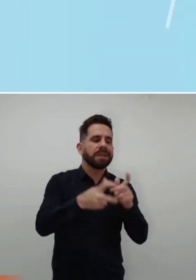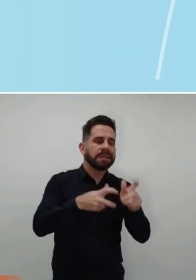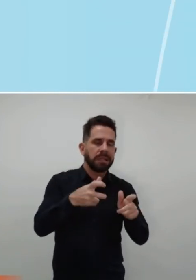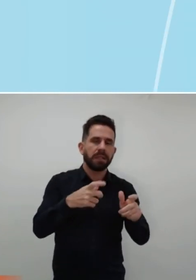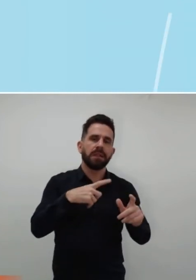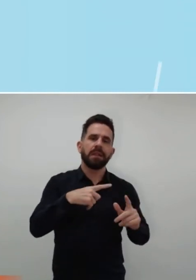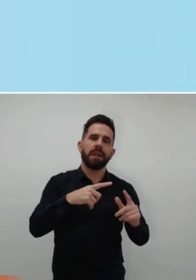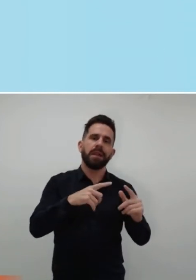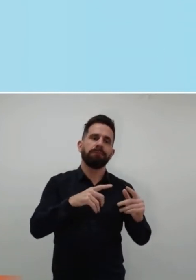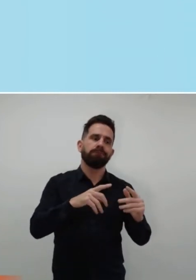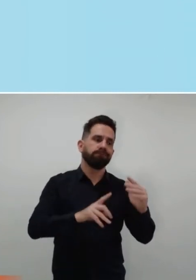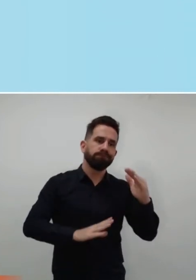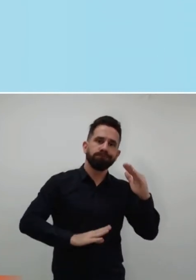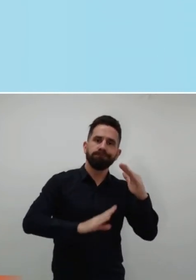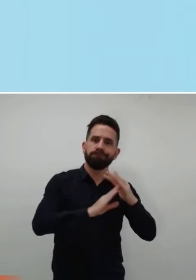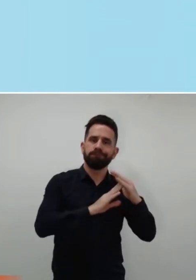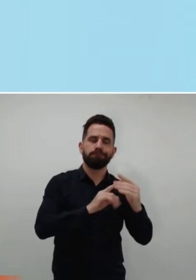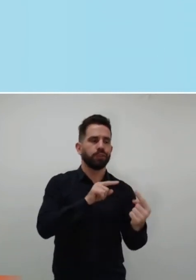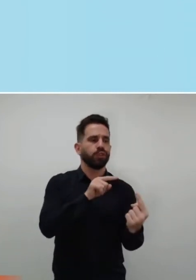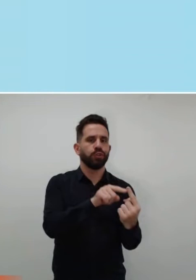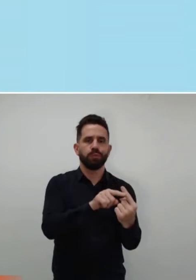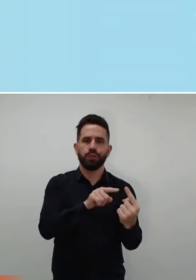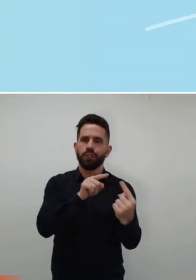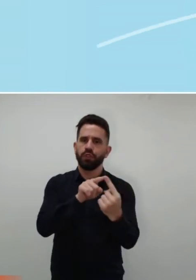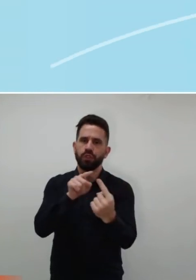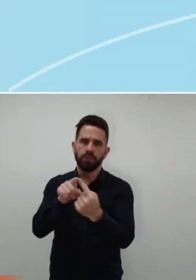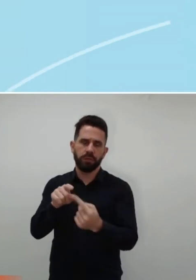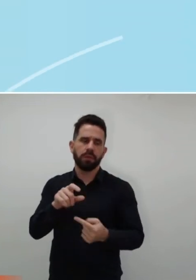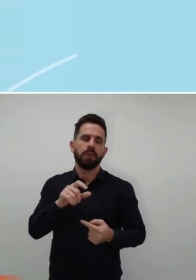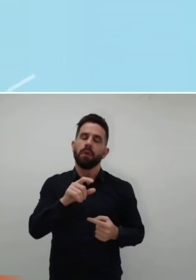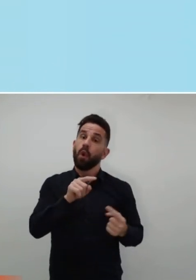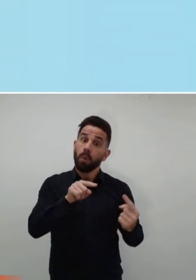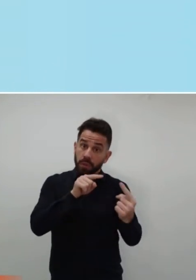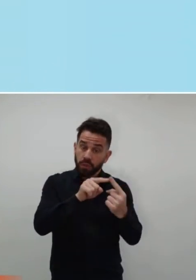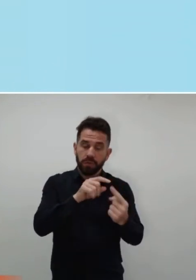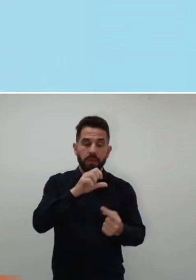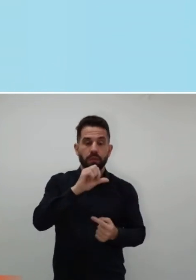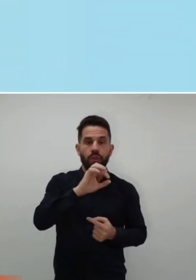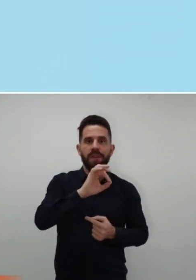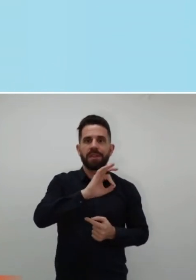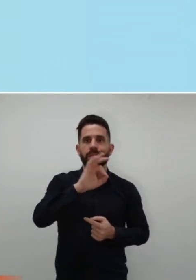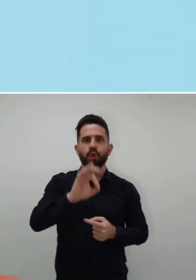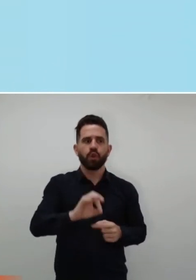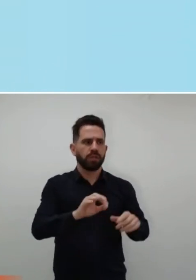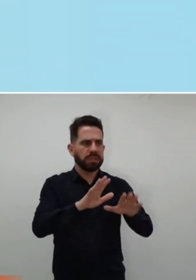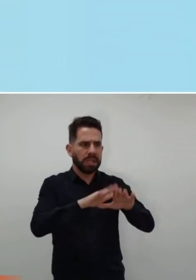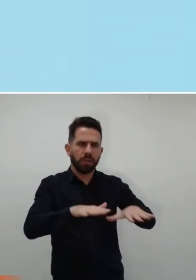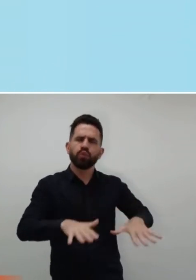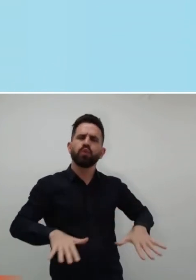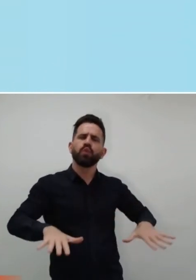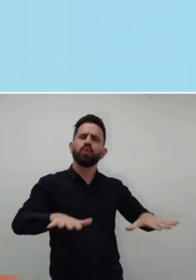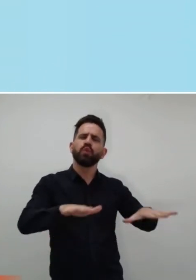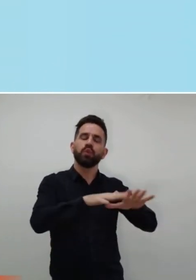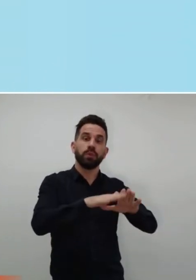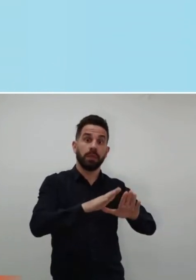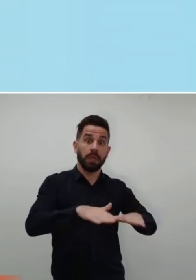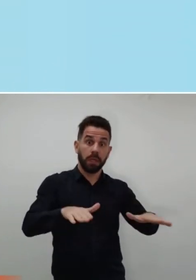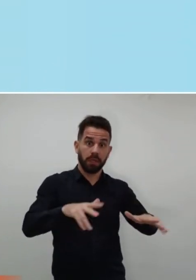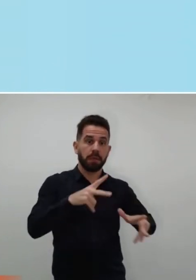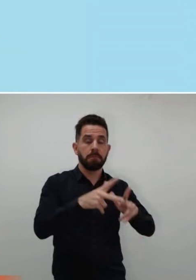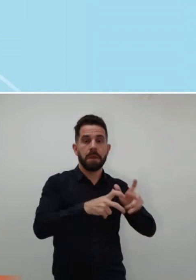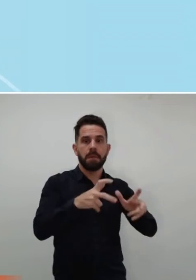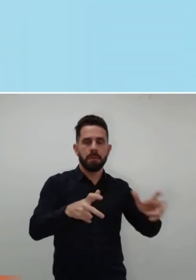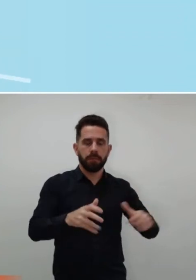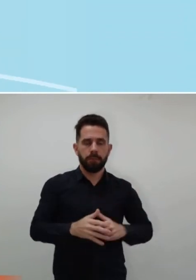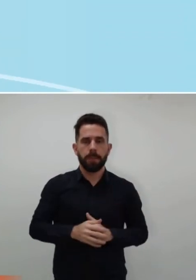de 90% do público-alvo vacinado, as crianças, né? Ou 95% do público-alvo vacinado. E nenhuma